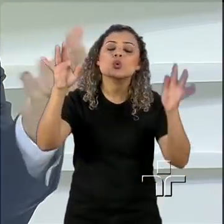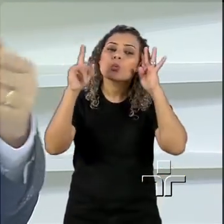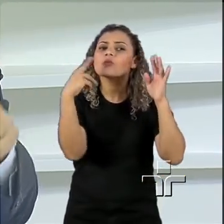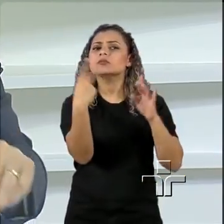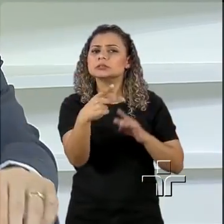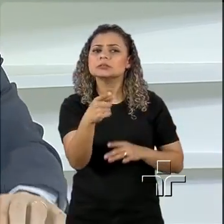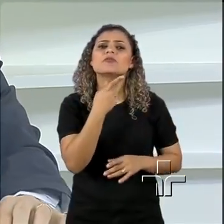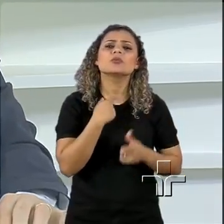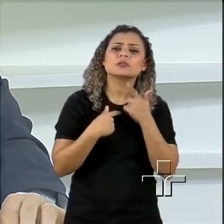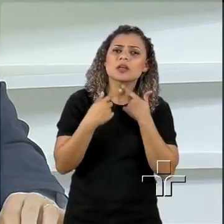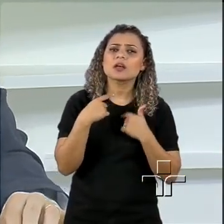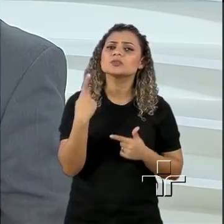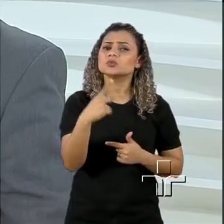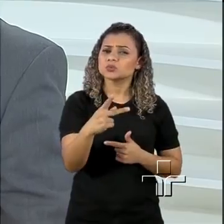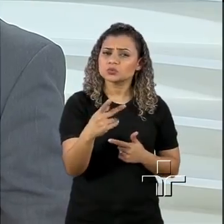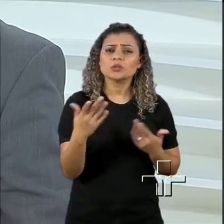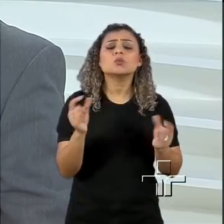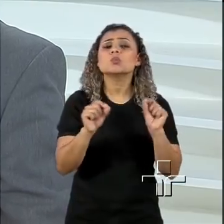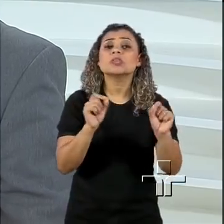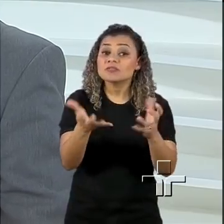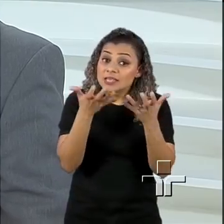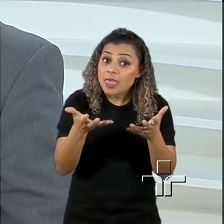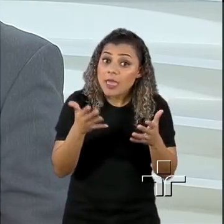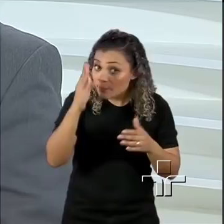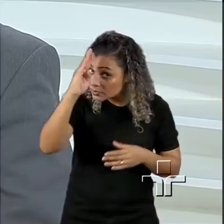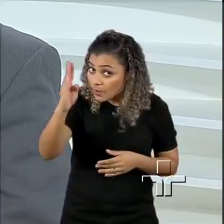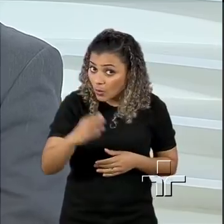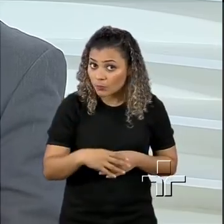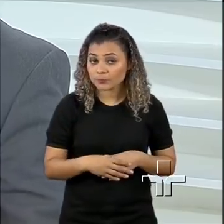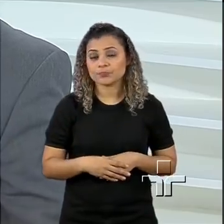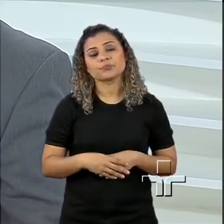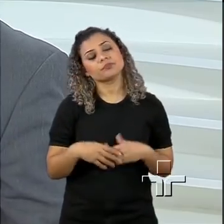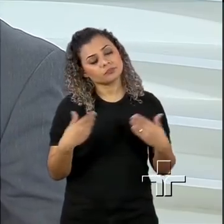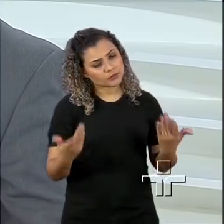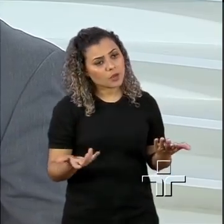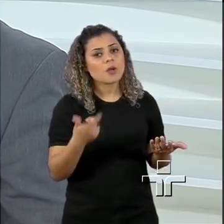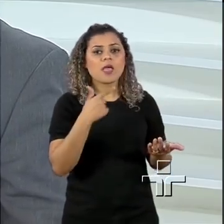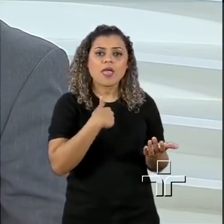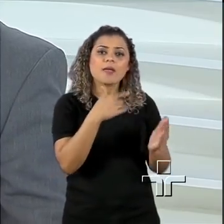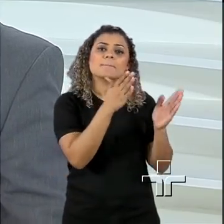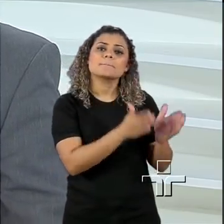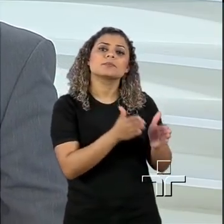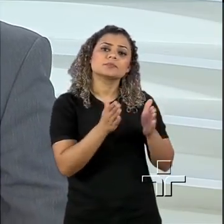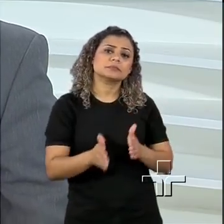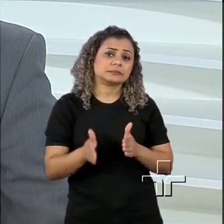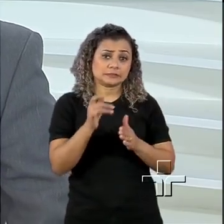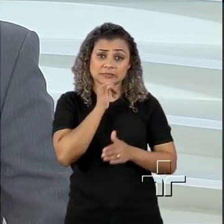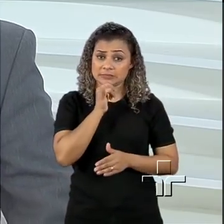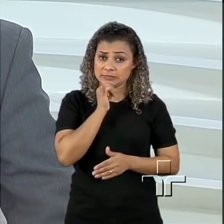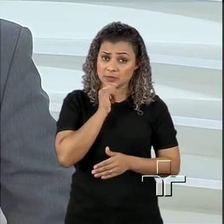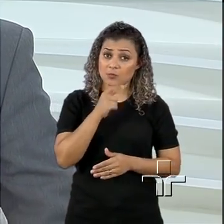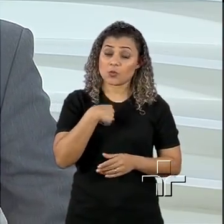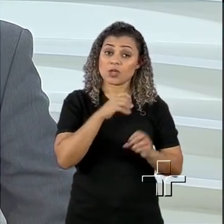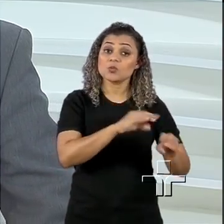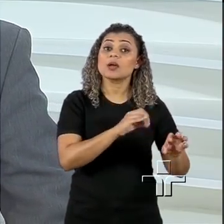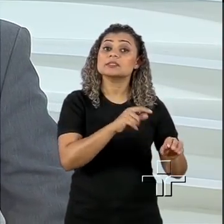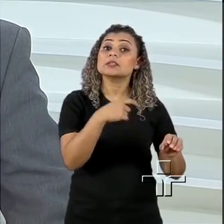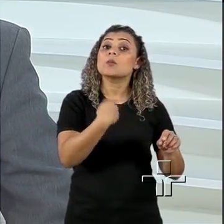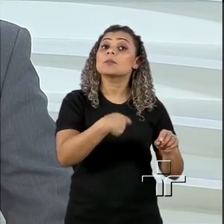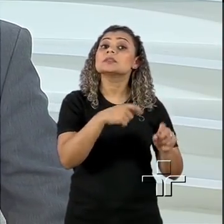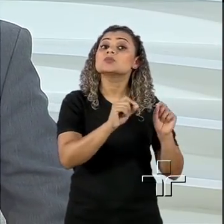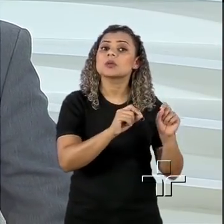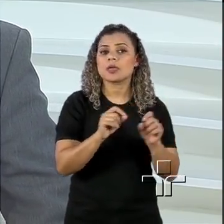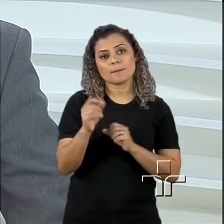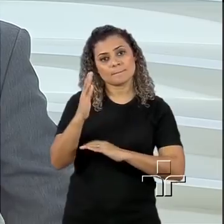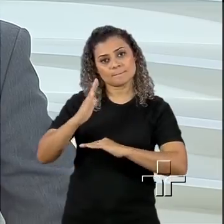tenha sonhado em... Seguramente. Aqui se trata de um processo. É preciso, para ter uma boa educação, é preciso ter